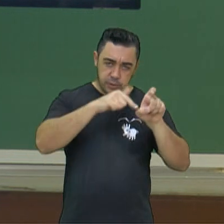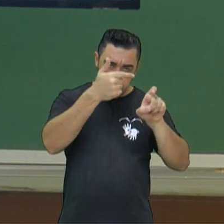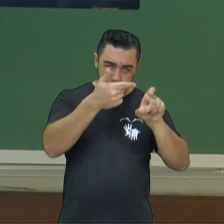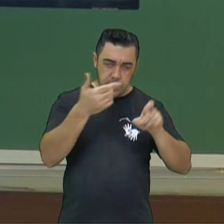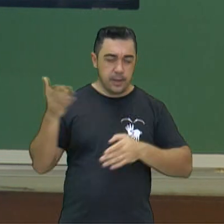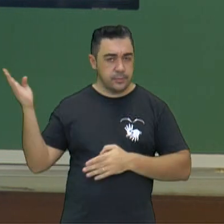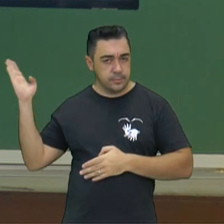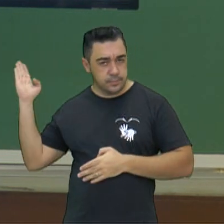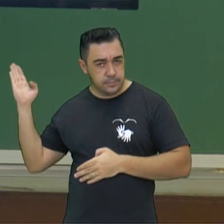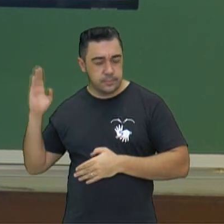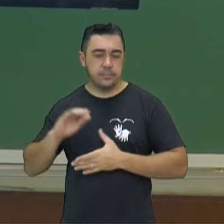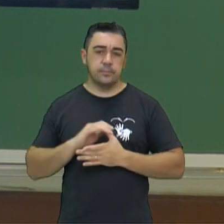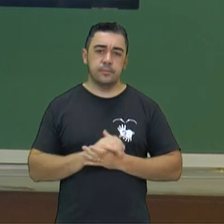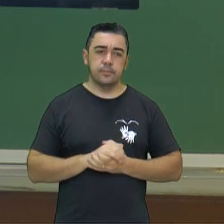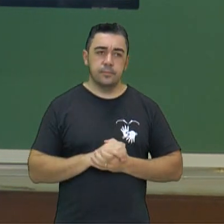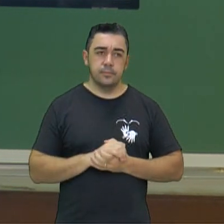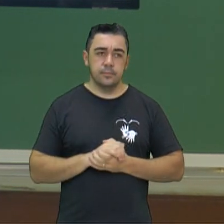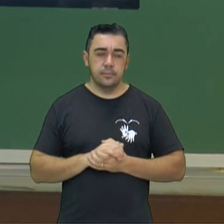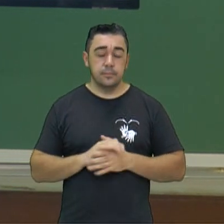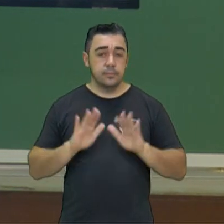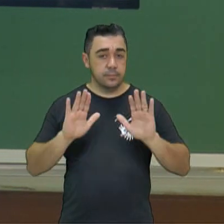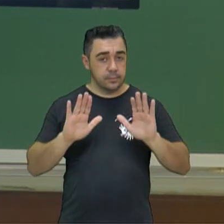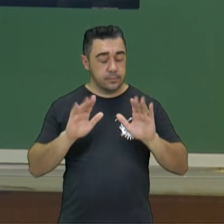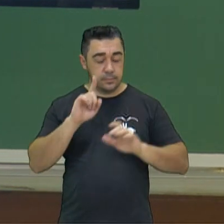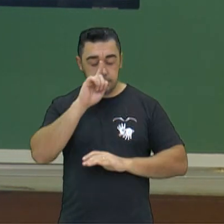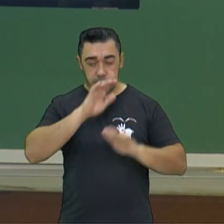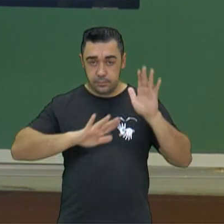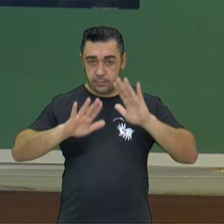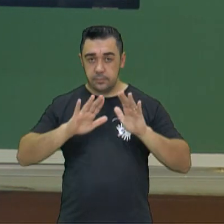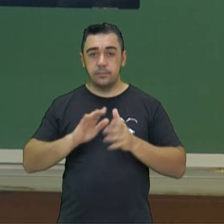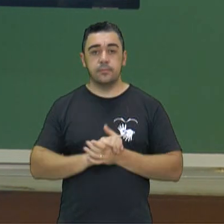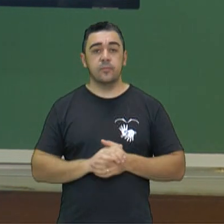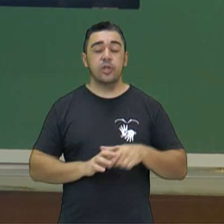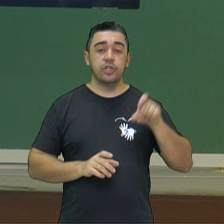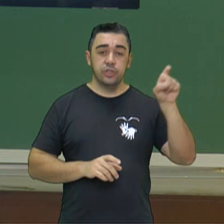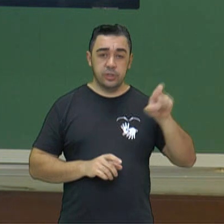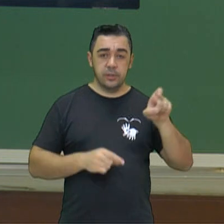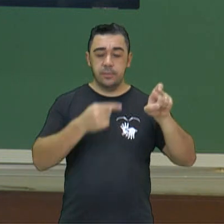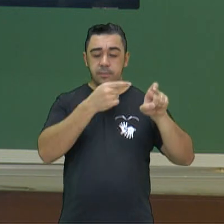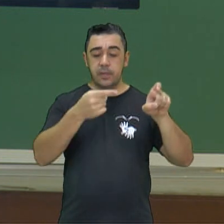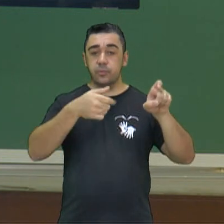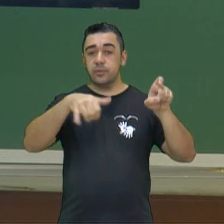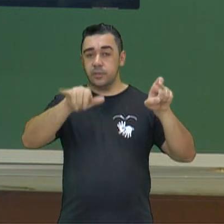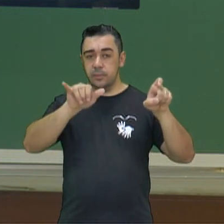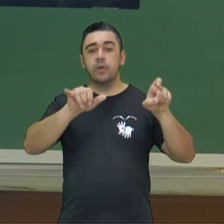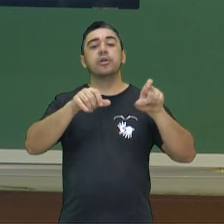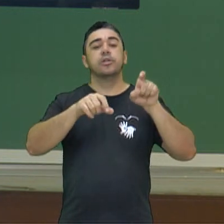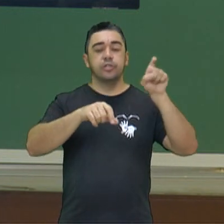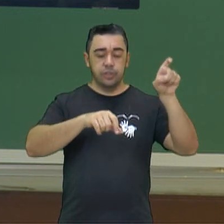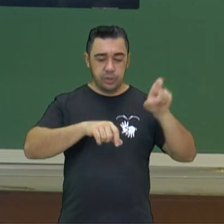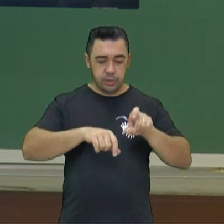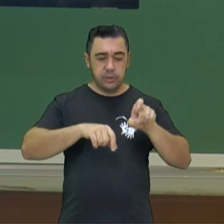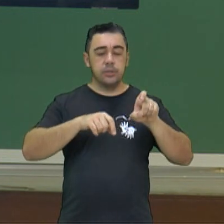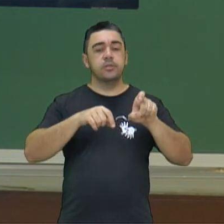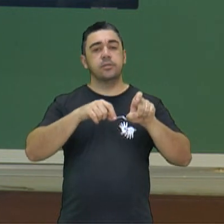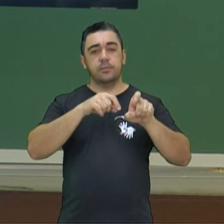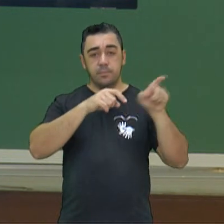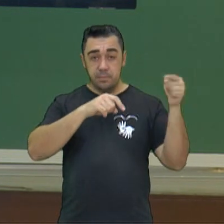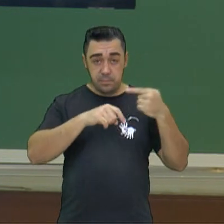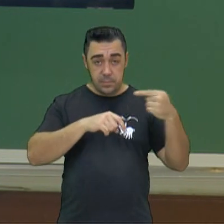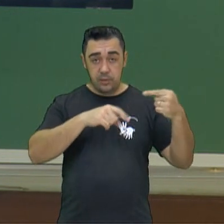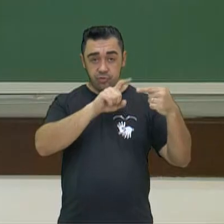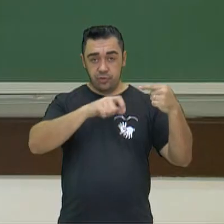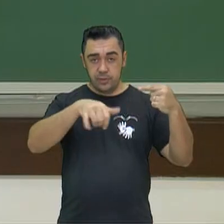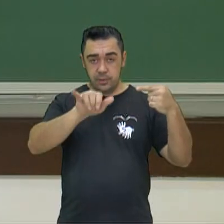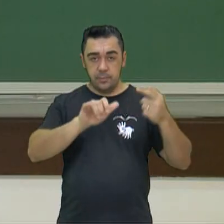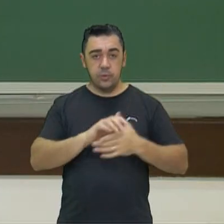x ao quadrado. Cuidado com o sinal. X vezes menos y, menos xy. Vou para o